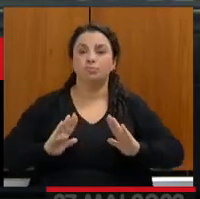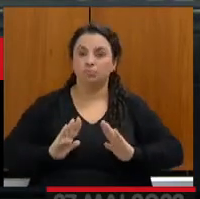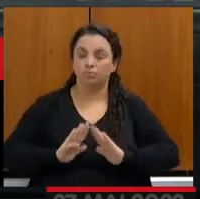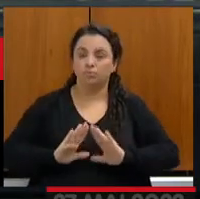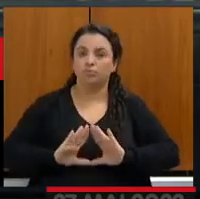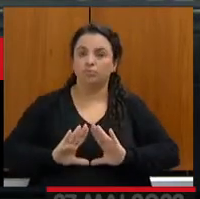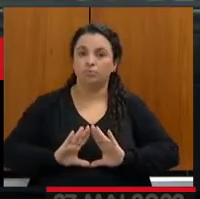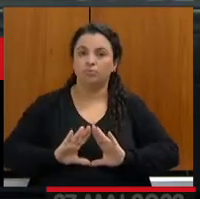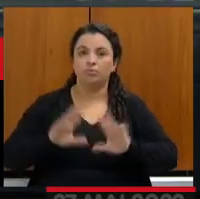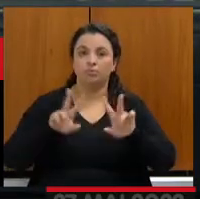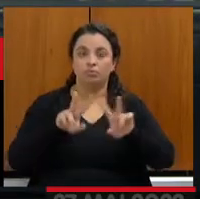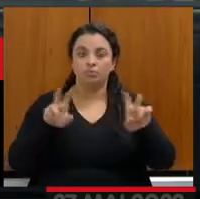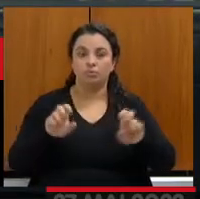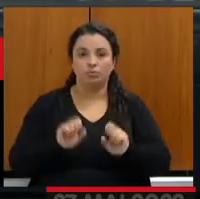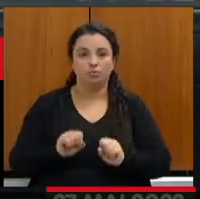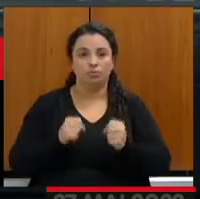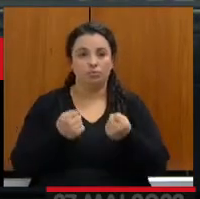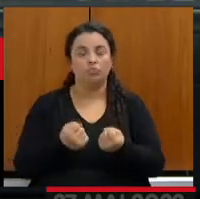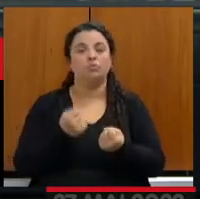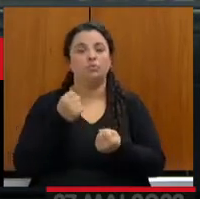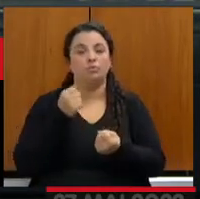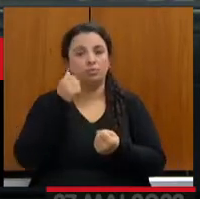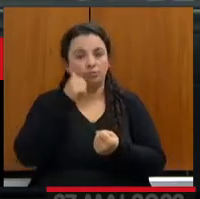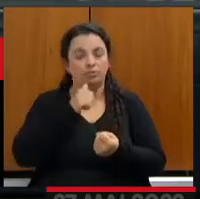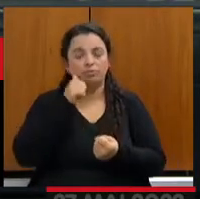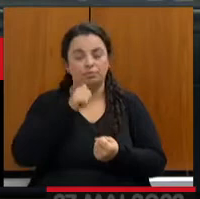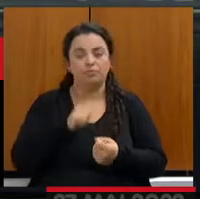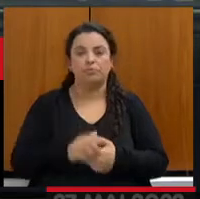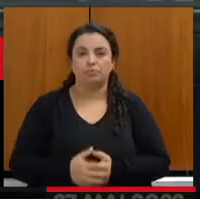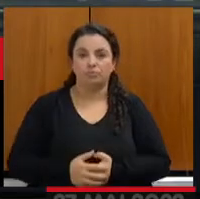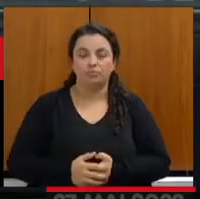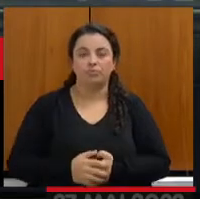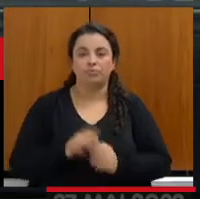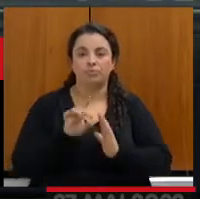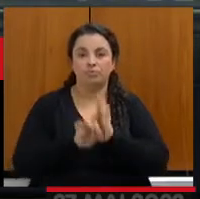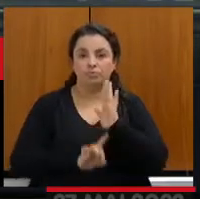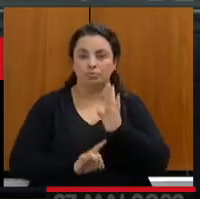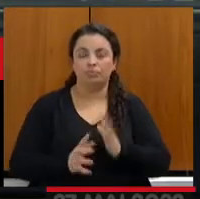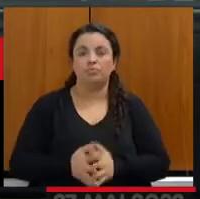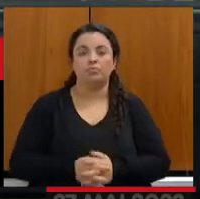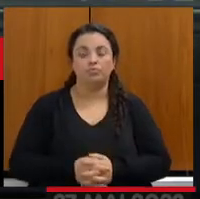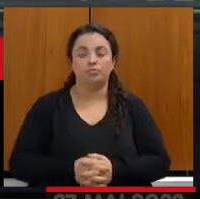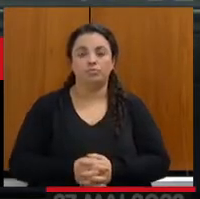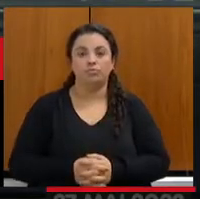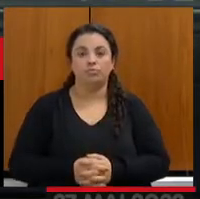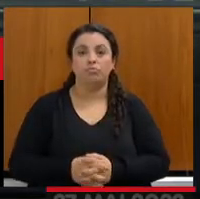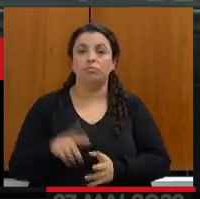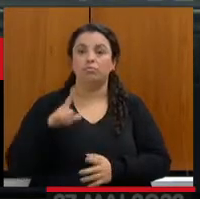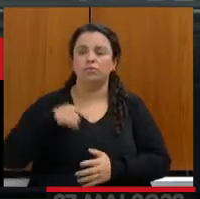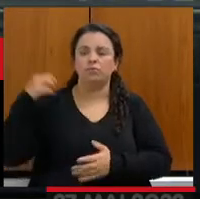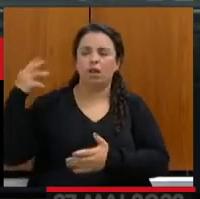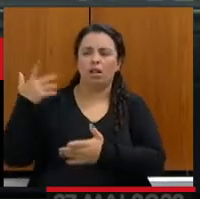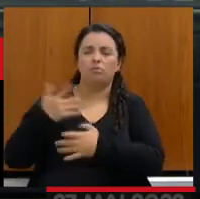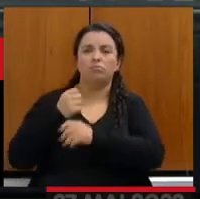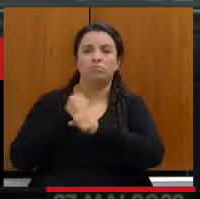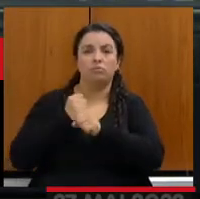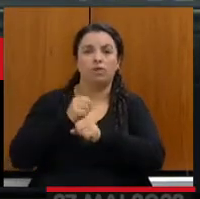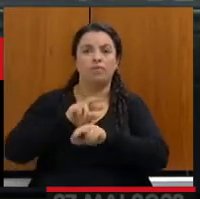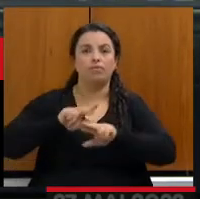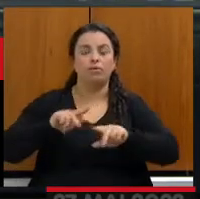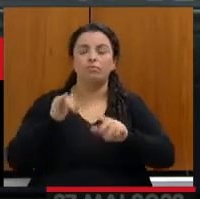faltas de defesa dos direitos femininos e ao longo dos anos temos realizado uma série de iniciativas